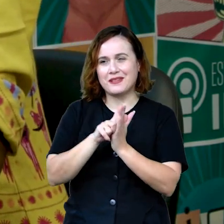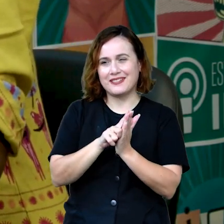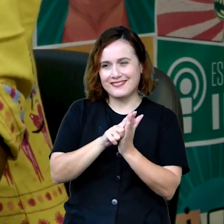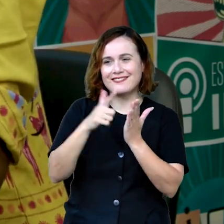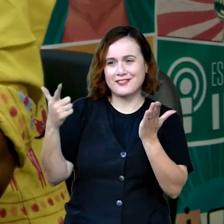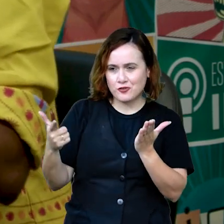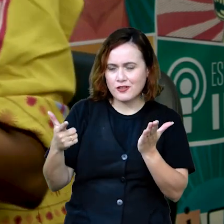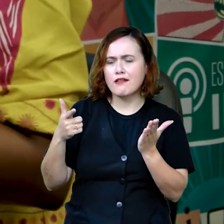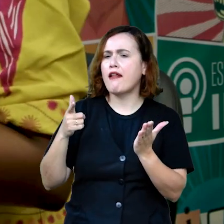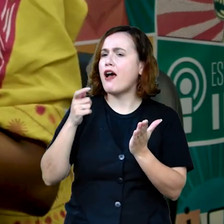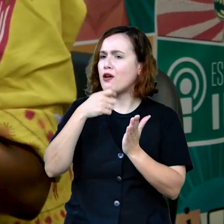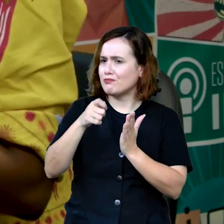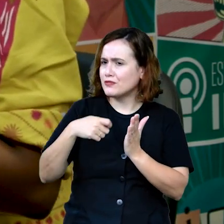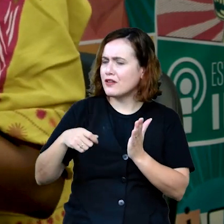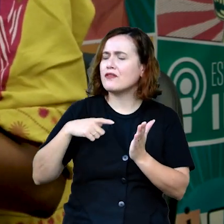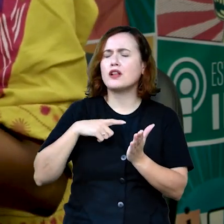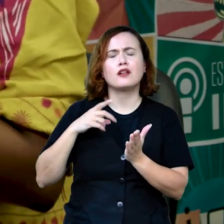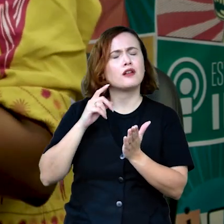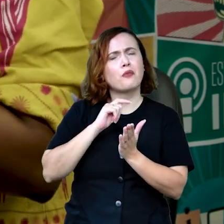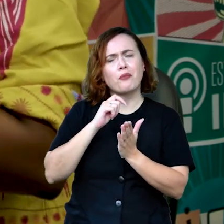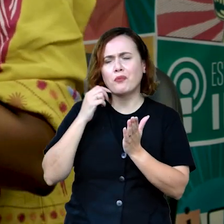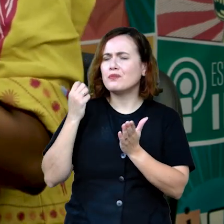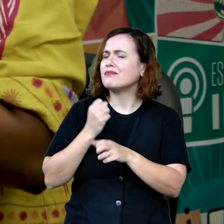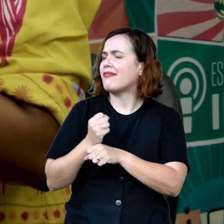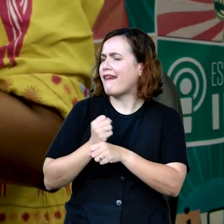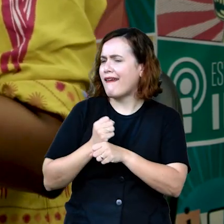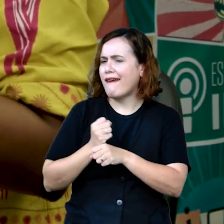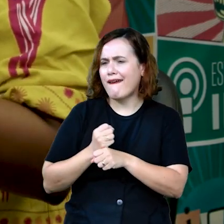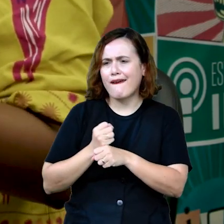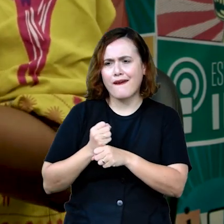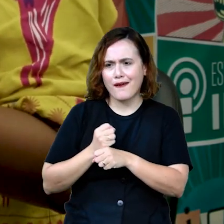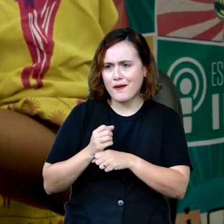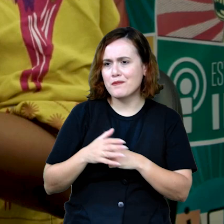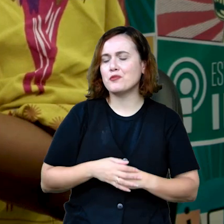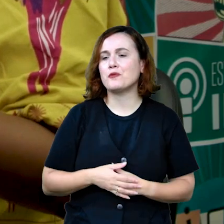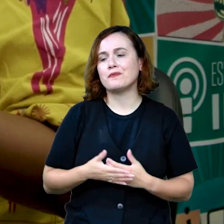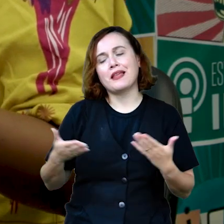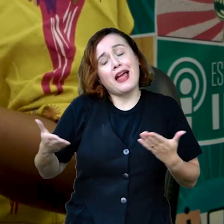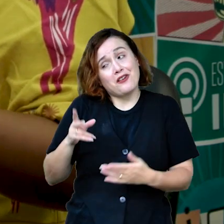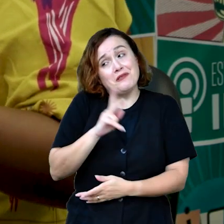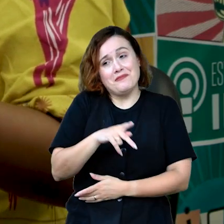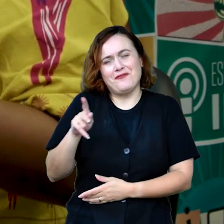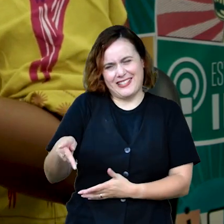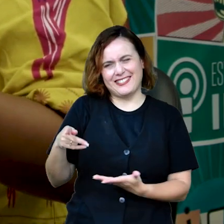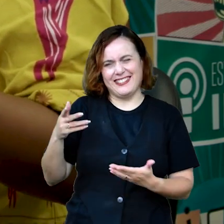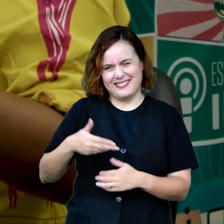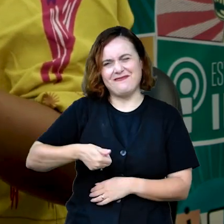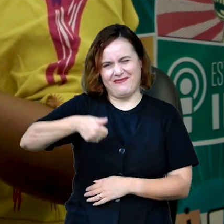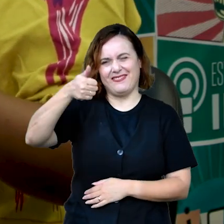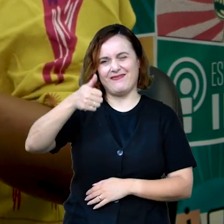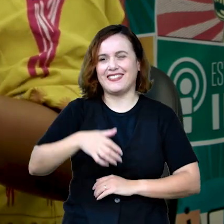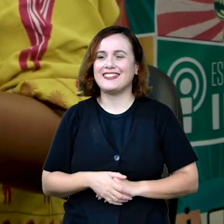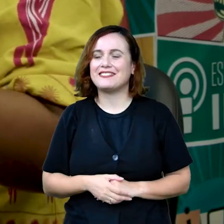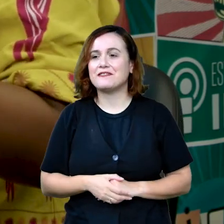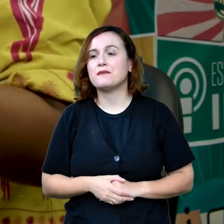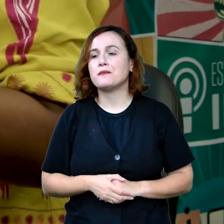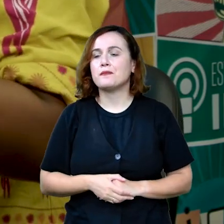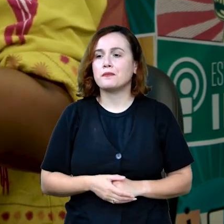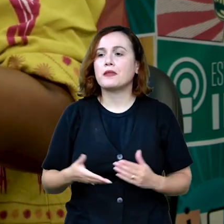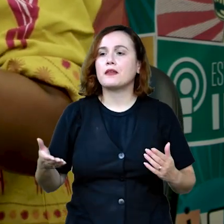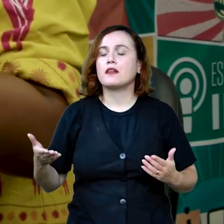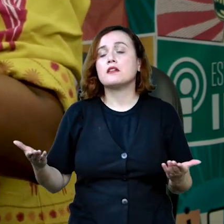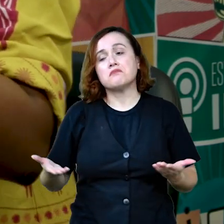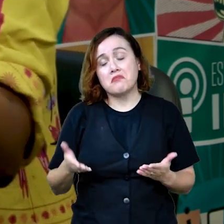sou menos, mas eu ainda sou jornalista. Cada dia que passa eu sou mais professora. E aí eu faço mestrado e doutorado. E é isso, é o tempo todo,